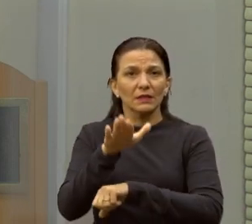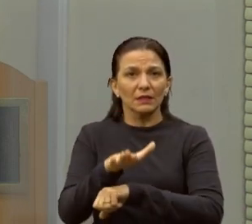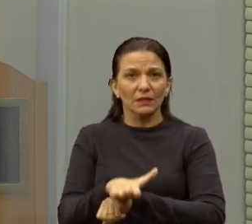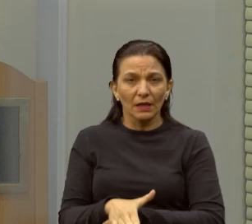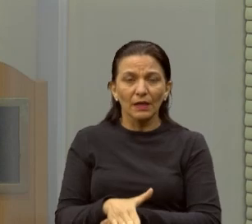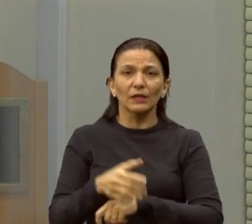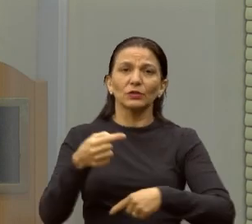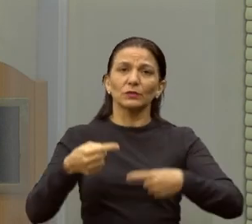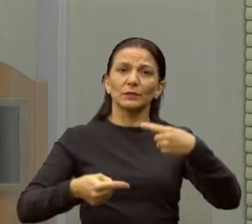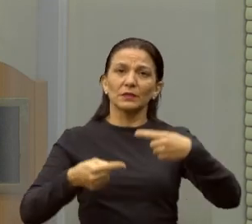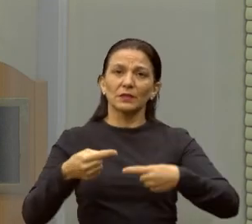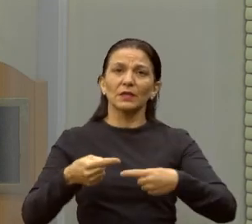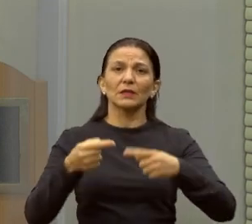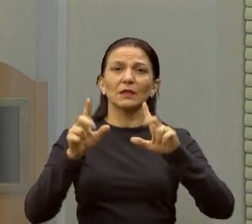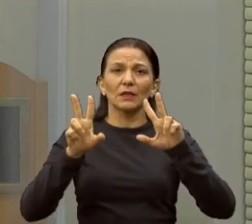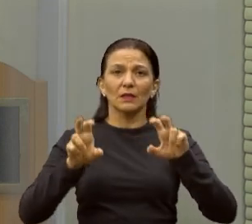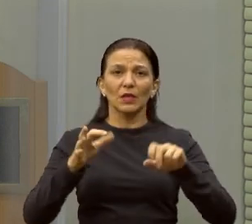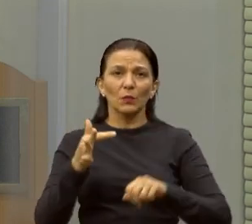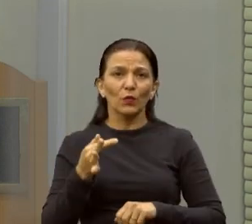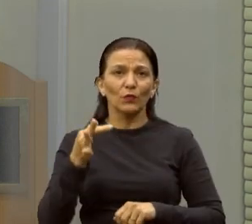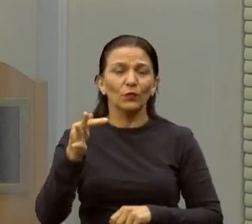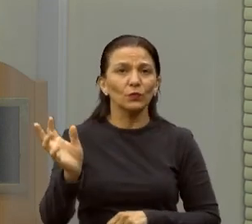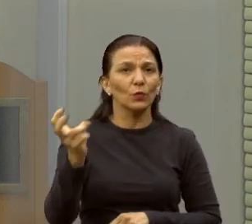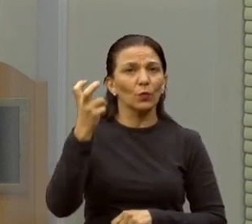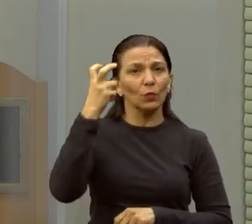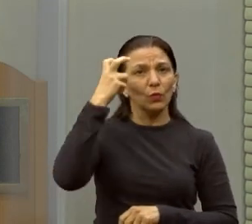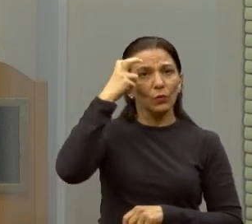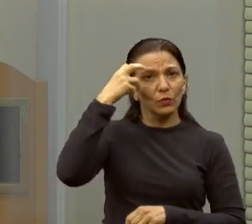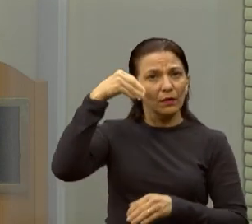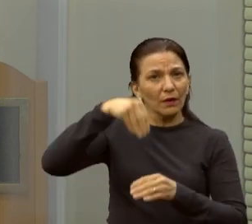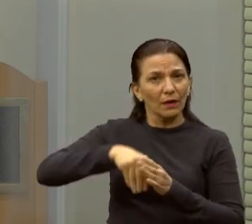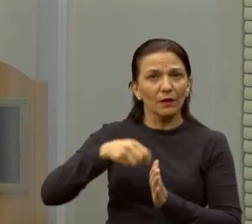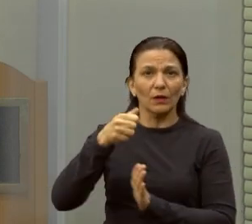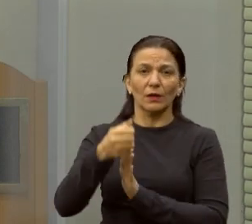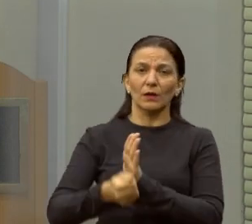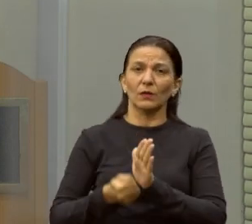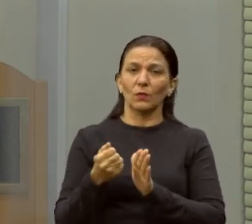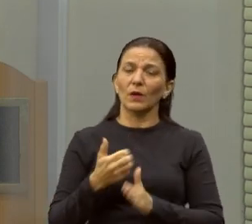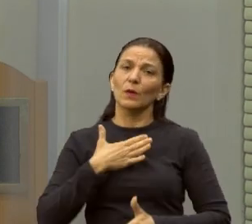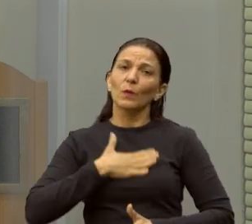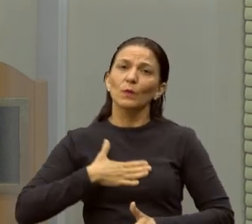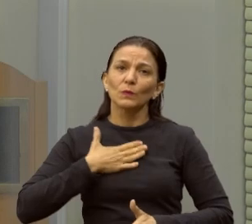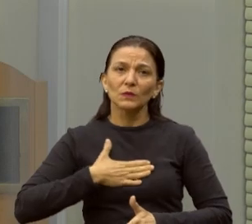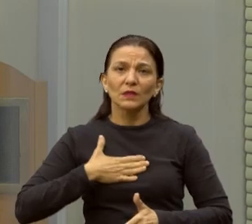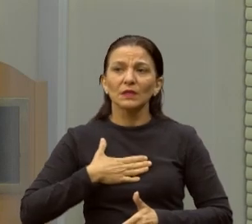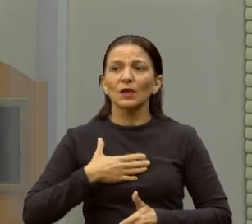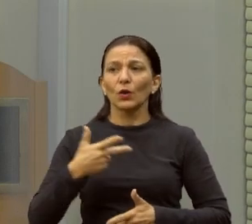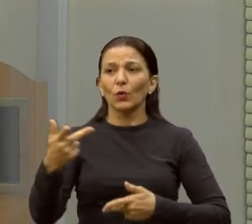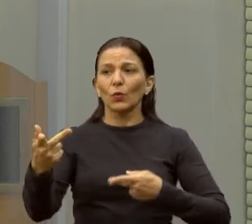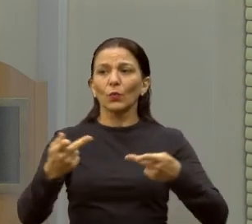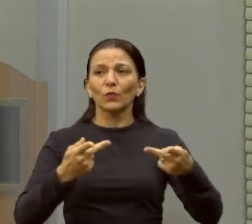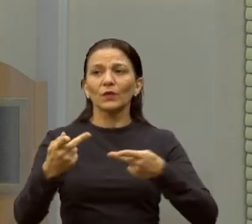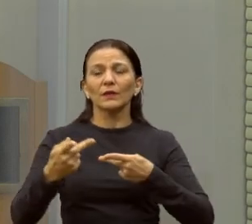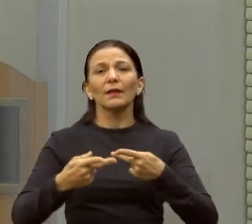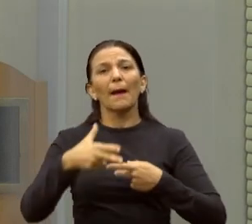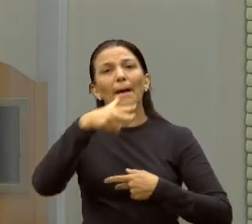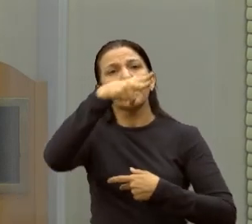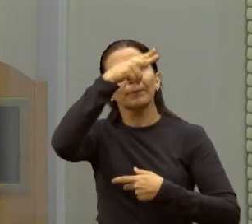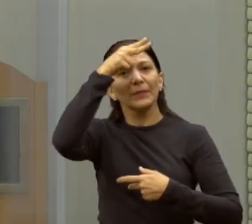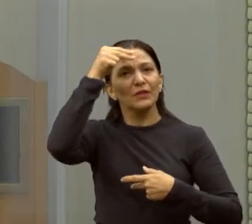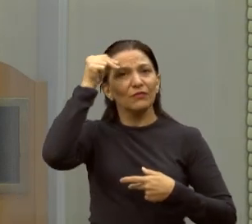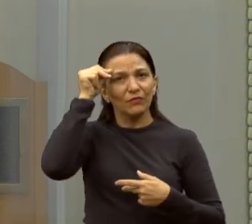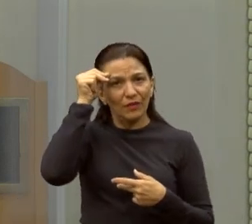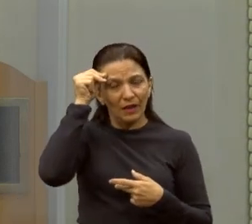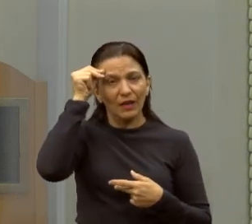dialogar sobre o futuro da cultura na nossa cidade gostaria muito de estender o convite ao prefeito eleito la